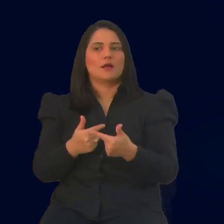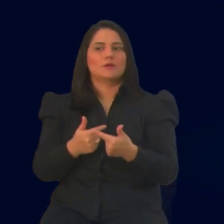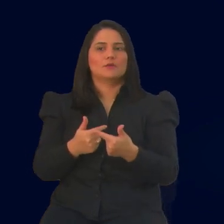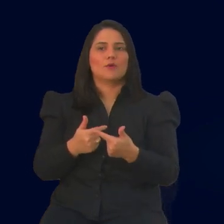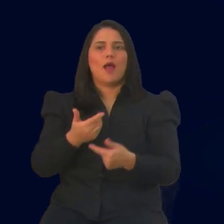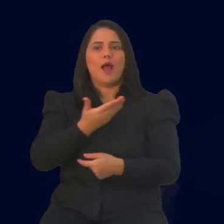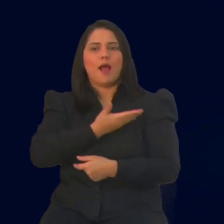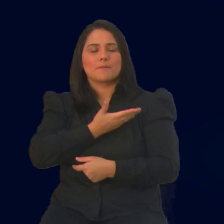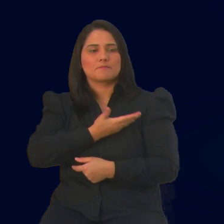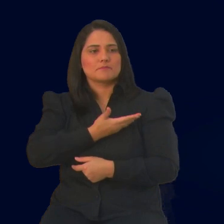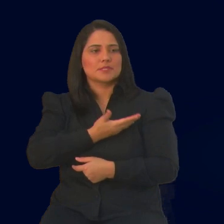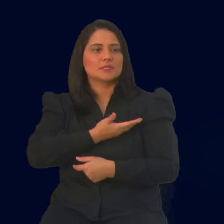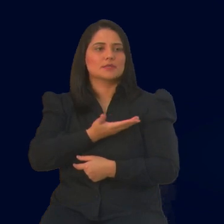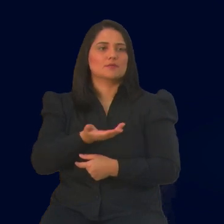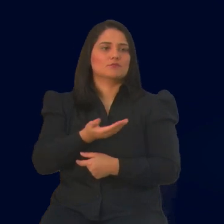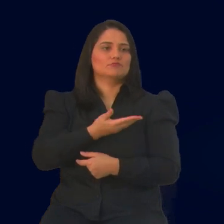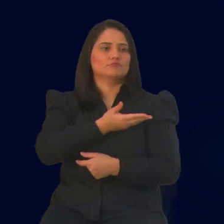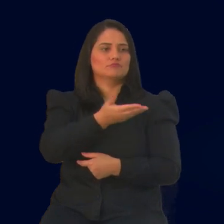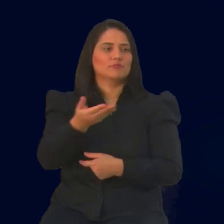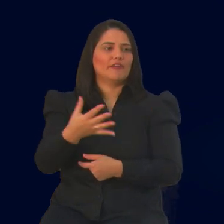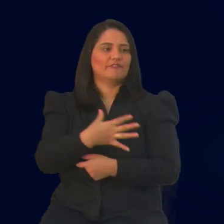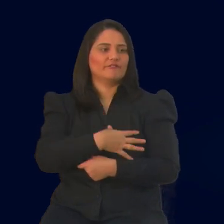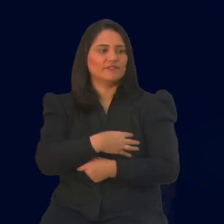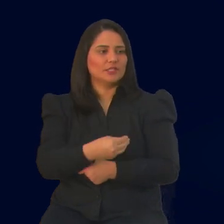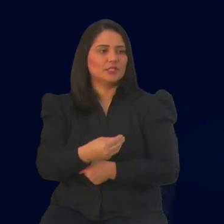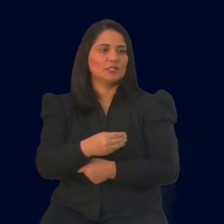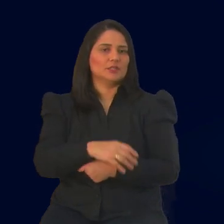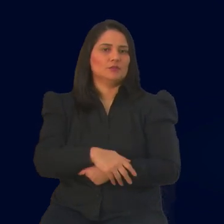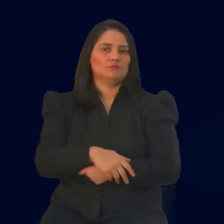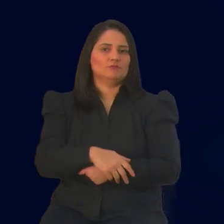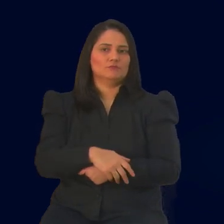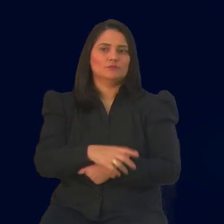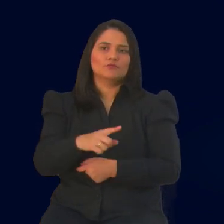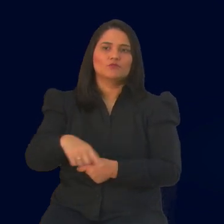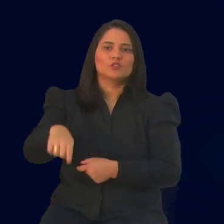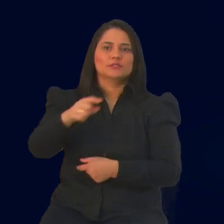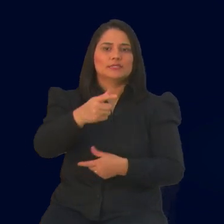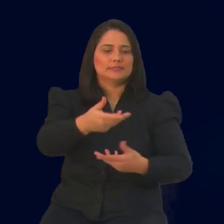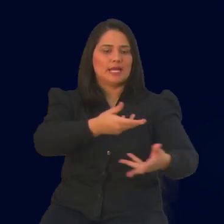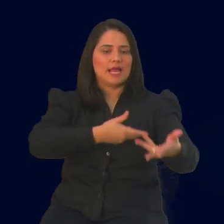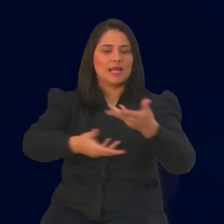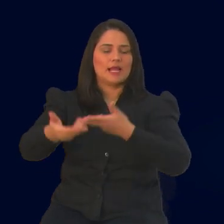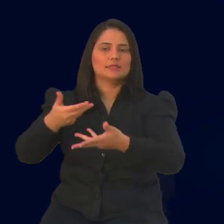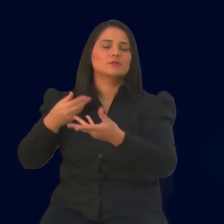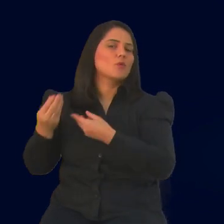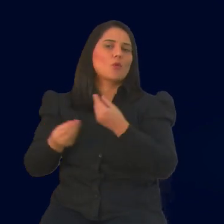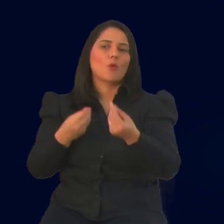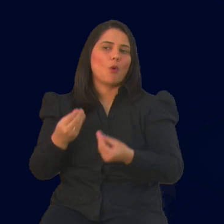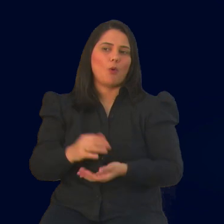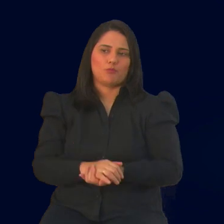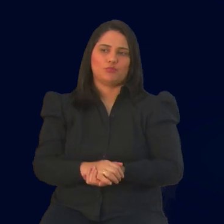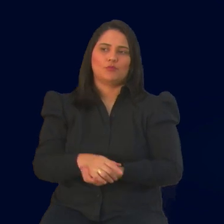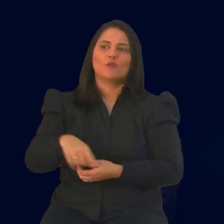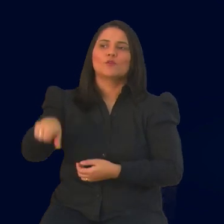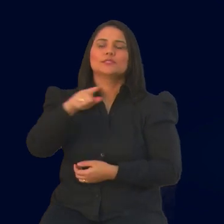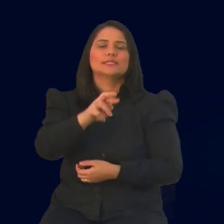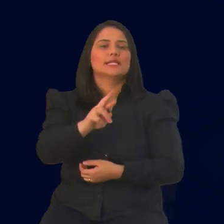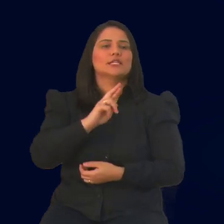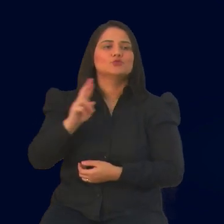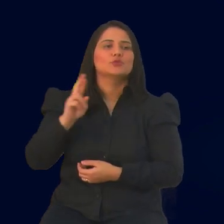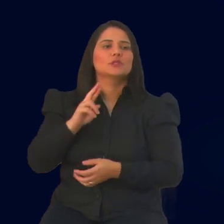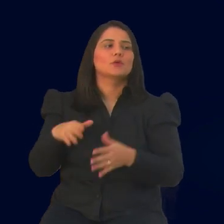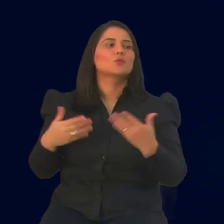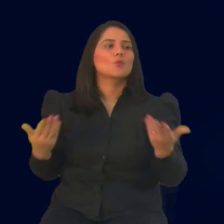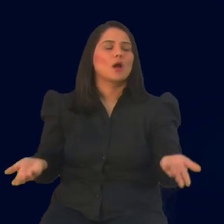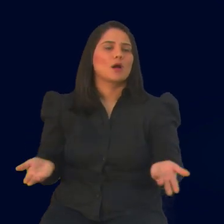suas amigas, amigos, com seus filhos? Como você tem se relacionado e que resultados você tem colhido no dia a